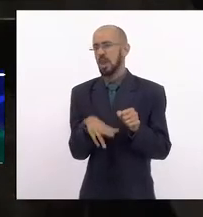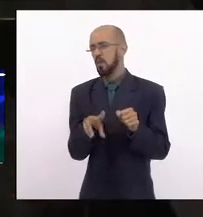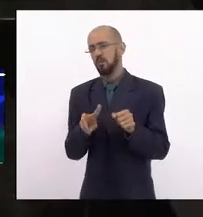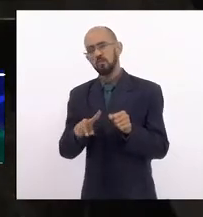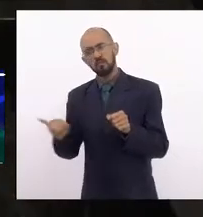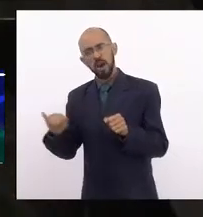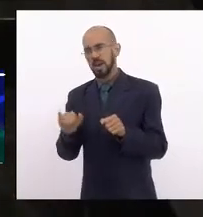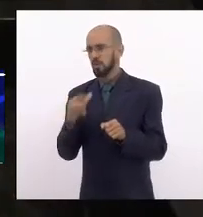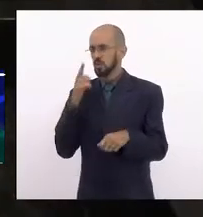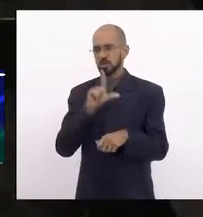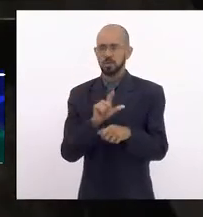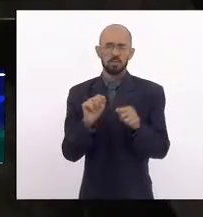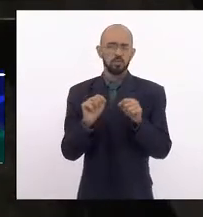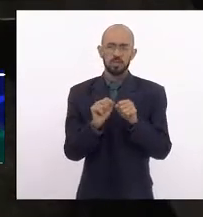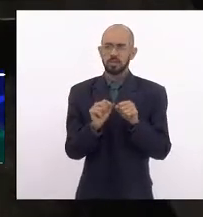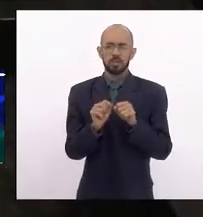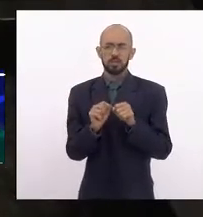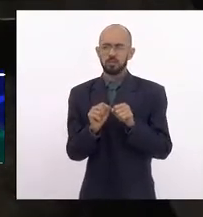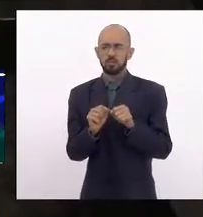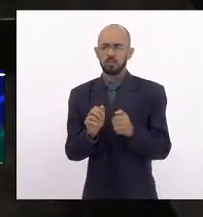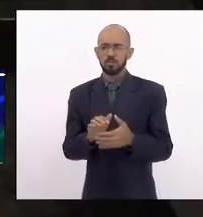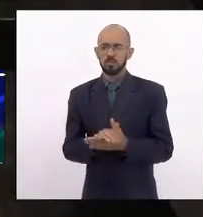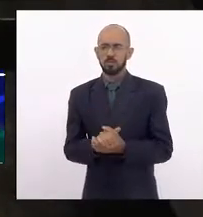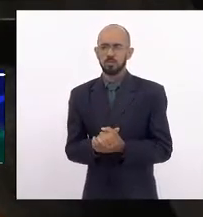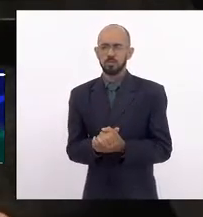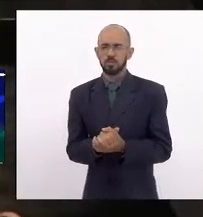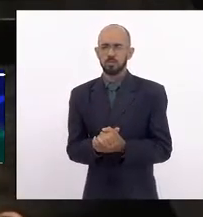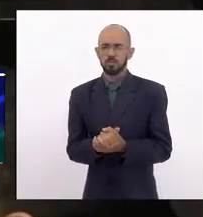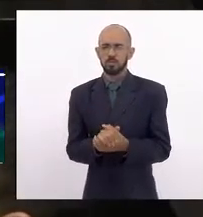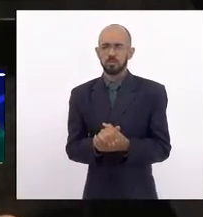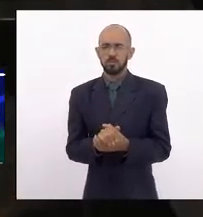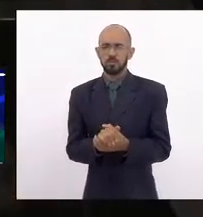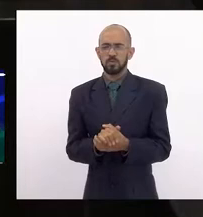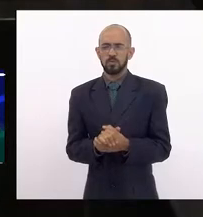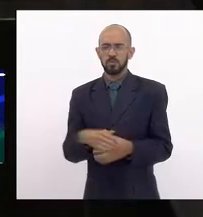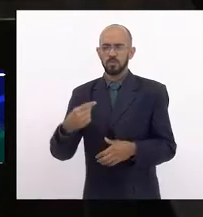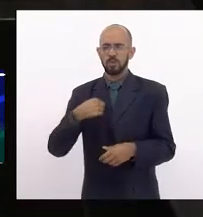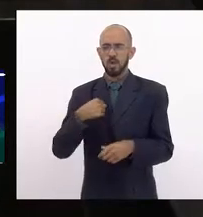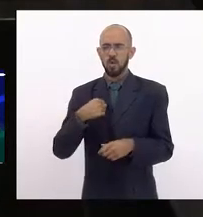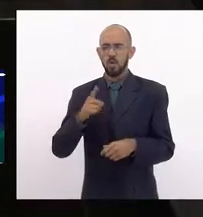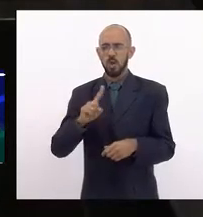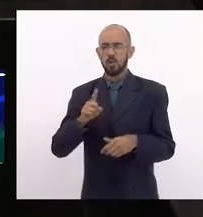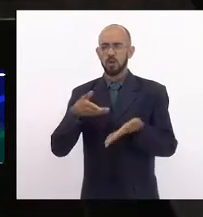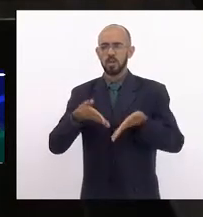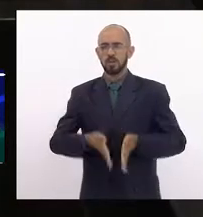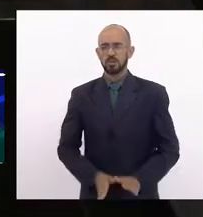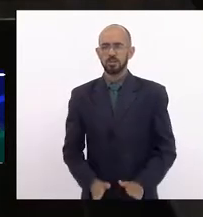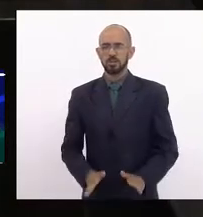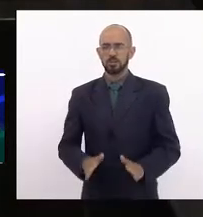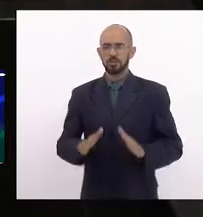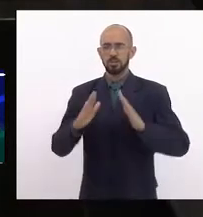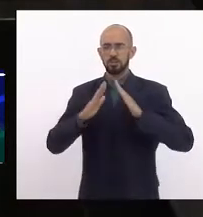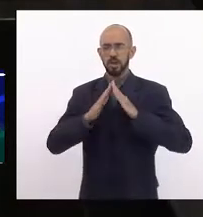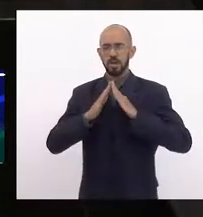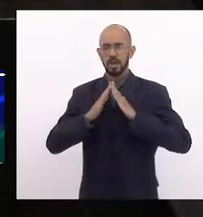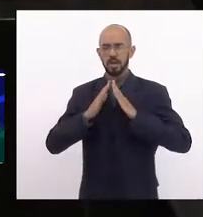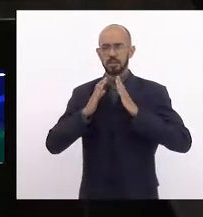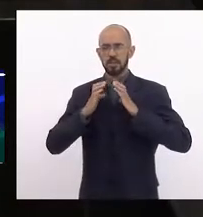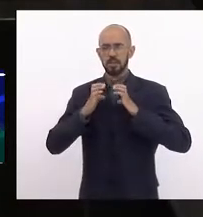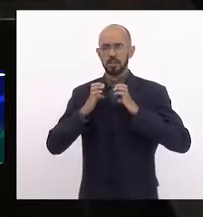e não vai conseguir fazer e eu não nasci num lar Cristão